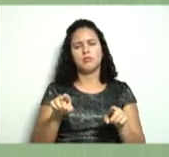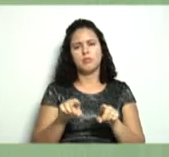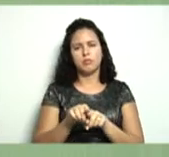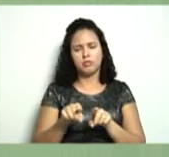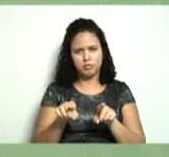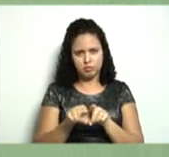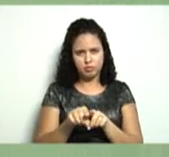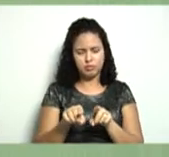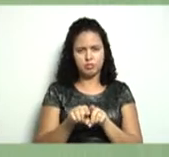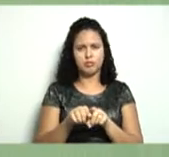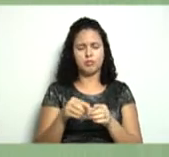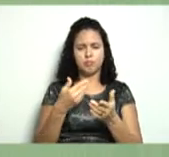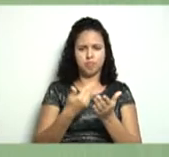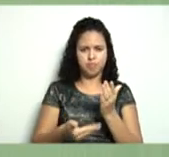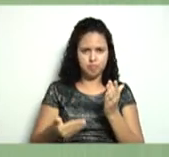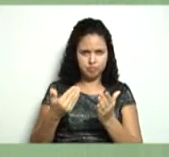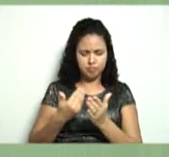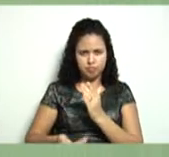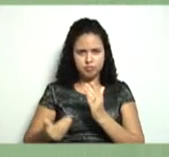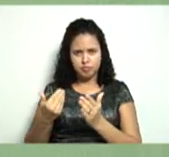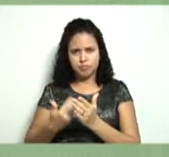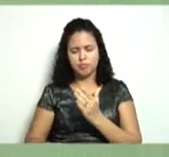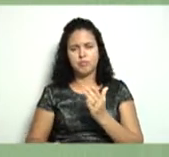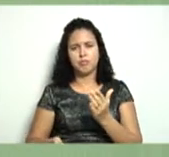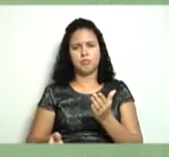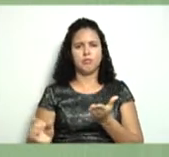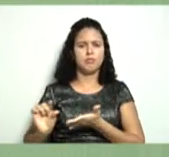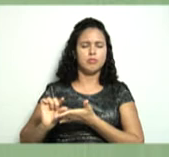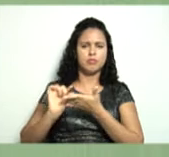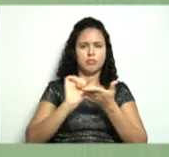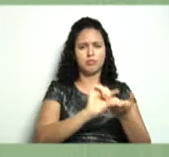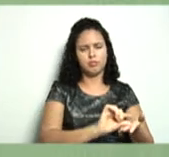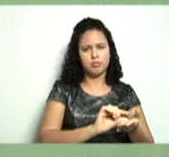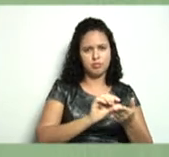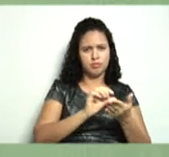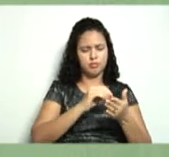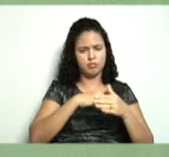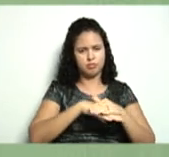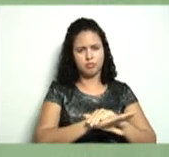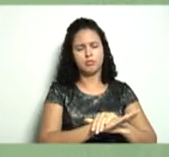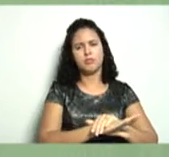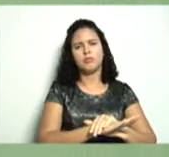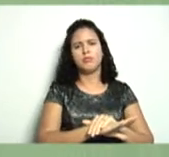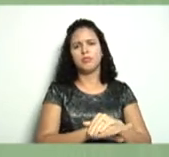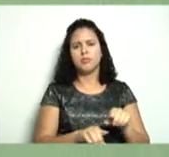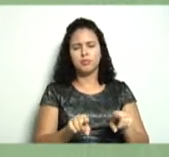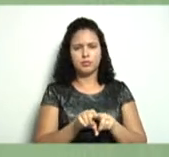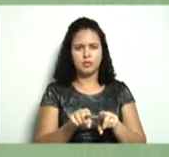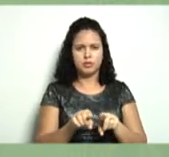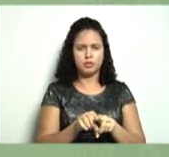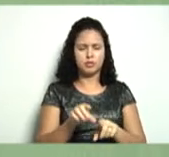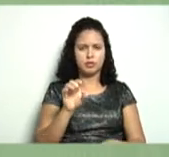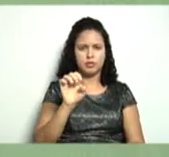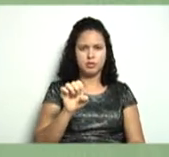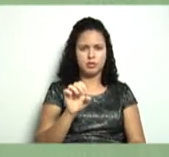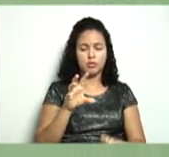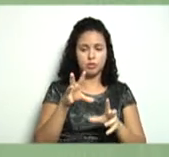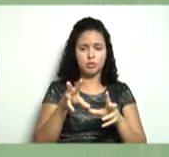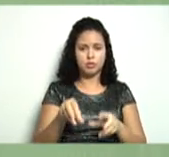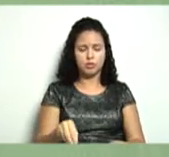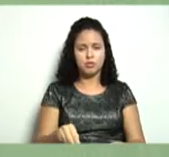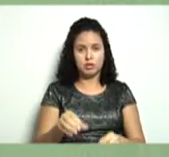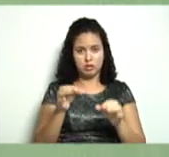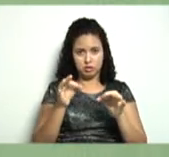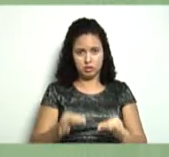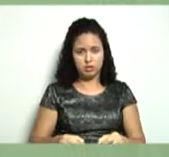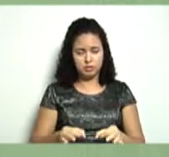perdas apuradas por insuficiência de contribuição para a cobertura das despesas da sociedade, e se todas estão